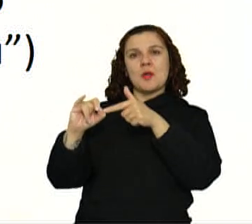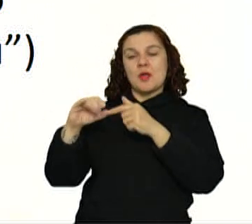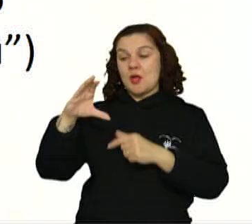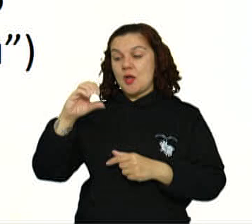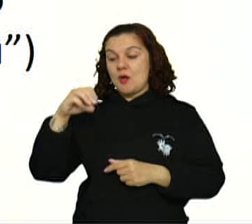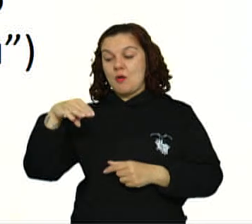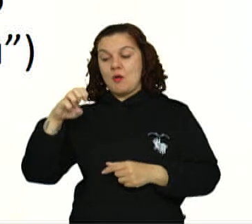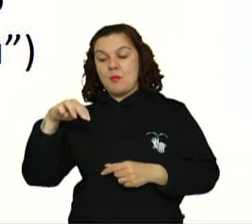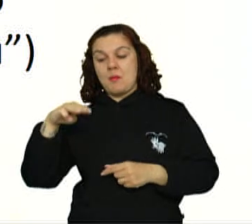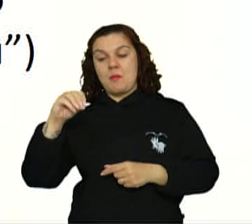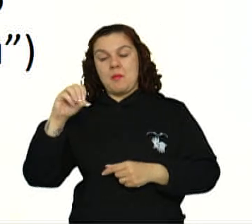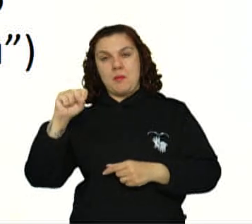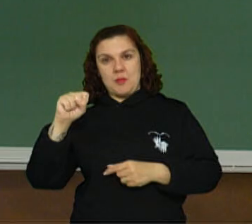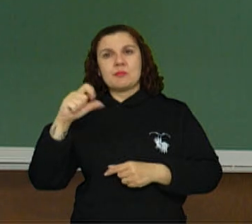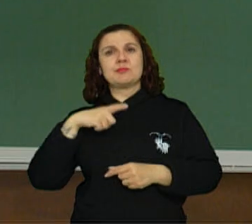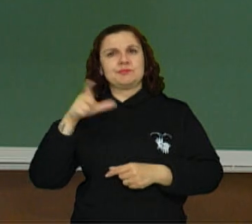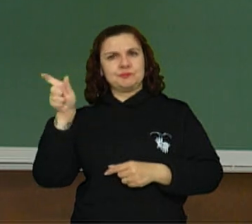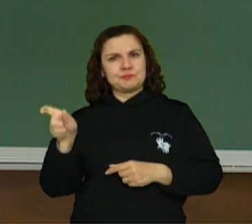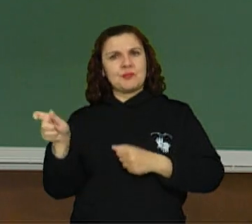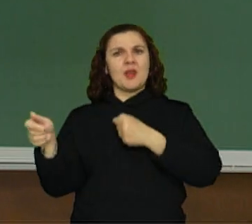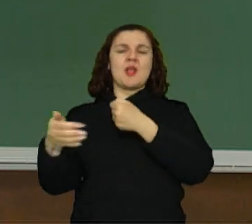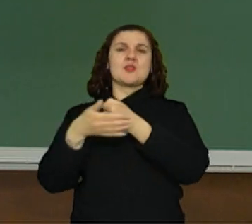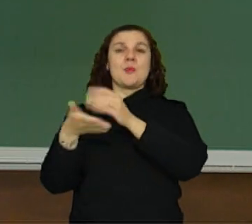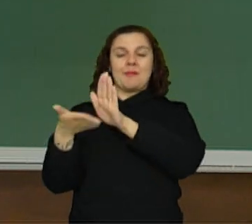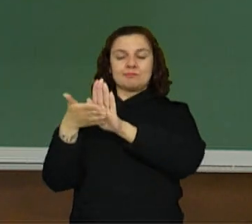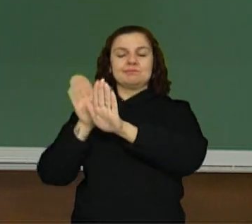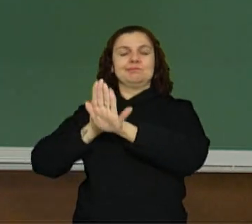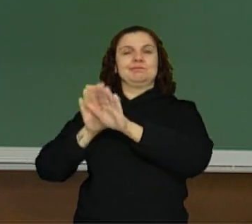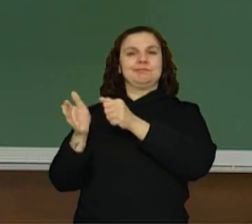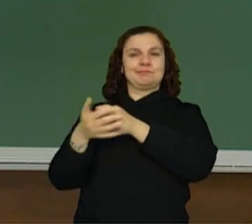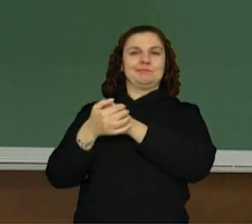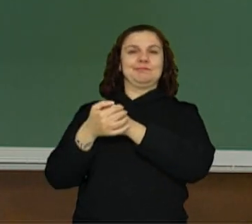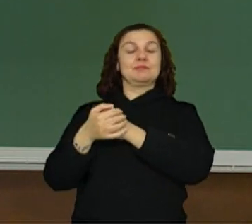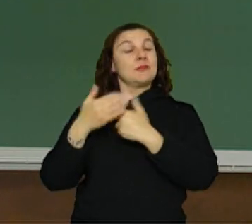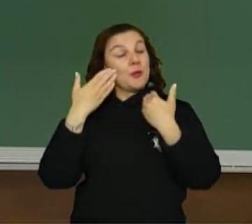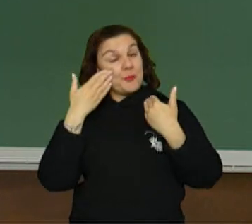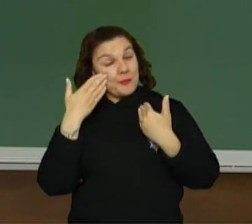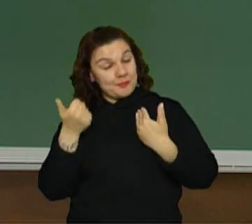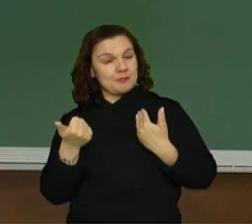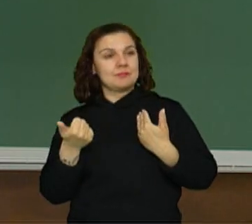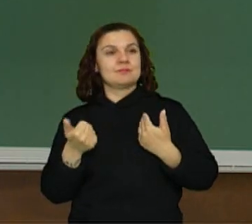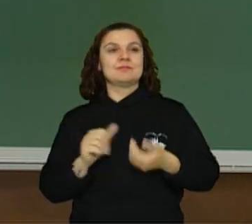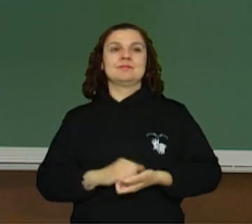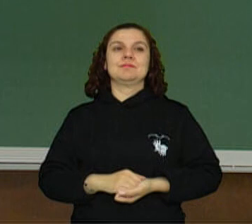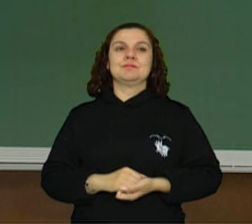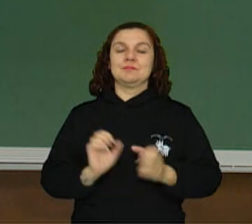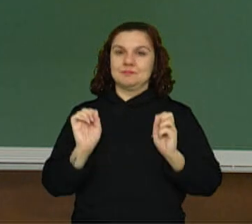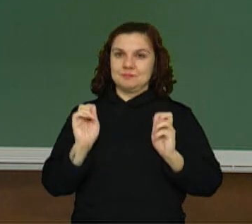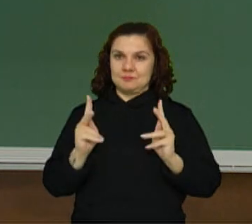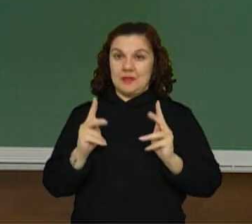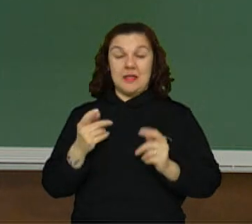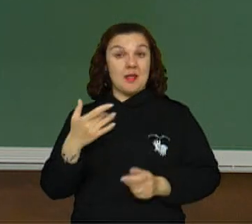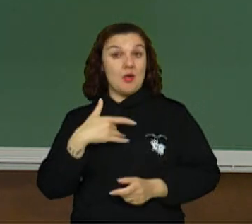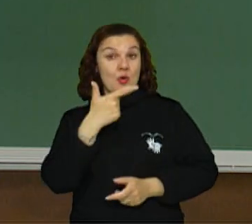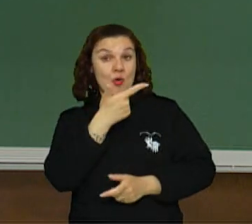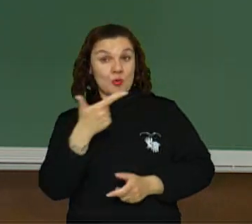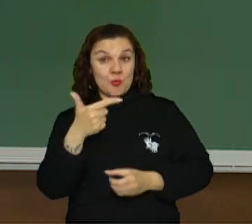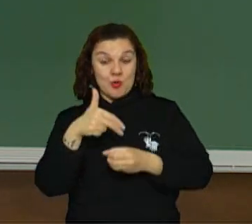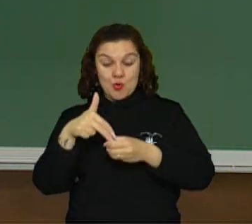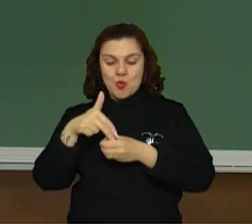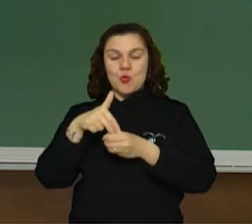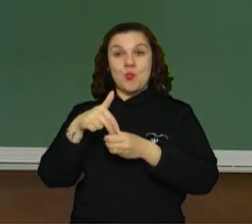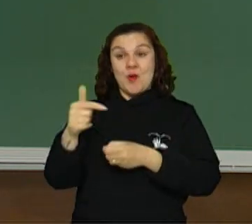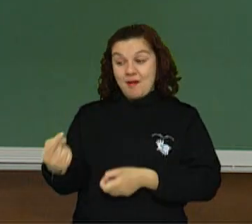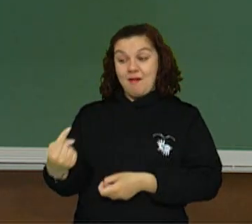já sei, tem um sujeito ali oculto. Portanto, elíptico, ok? Eu não tenho núcleo,